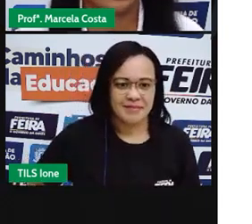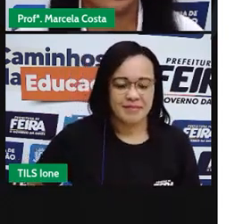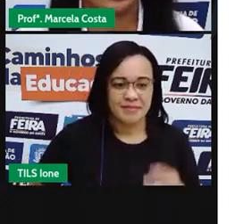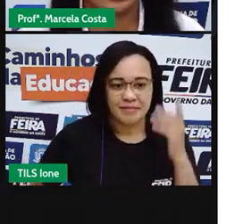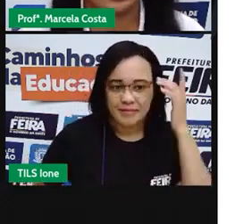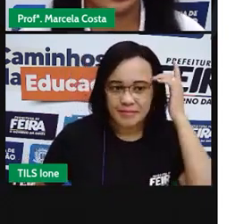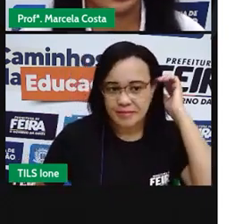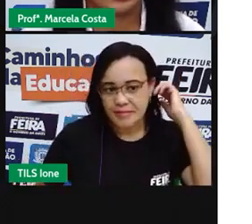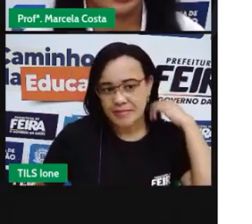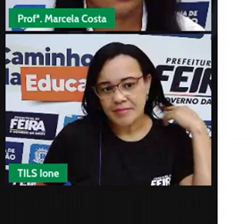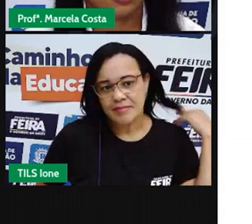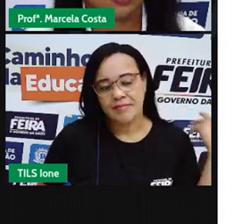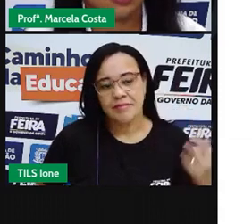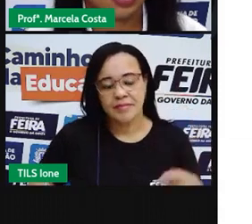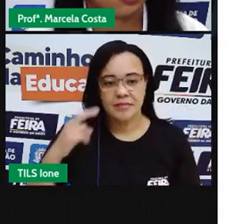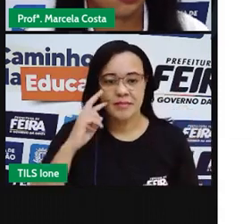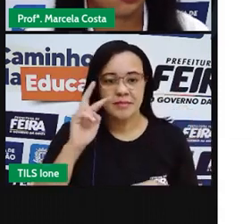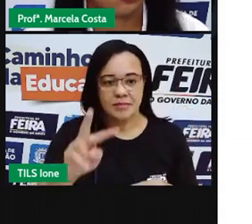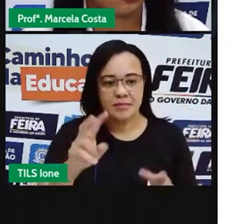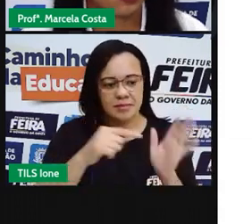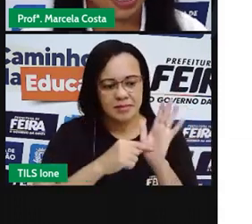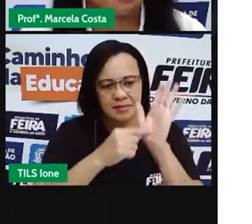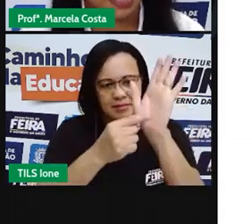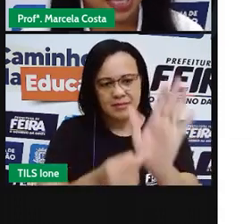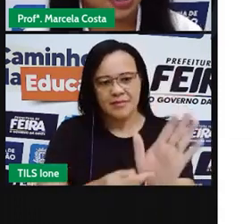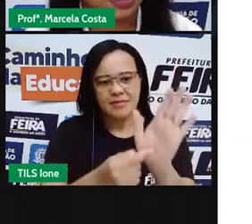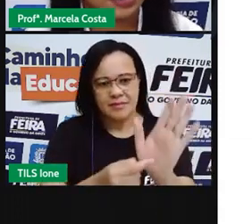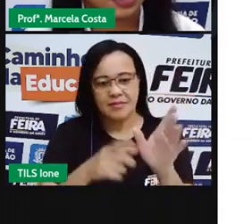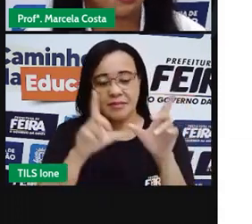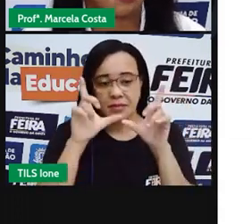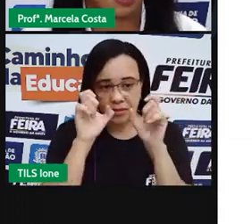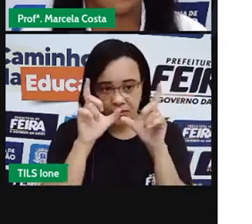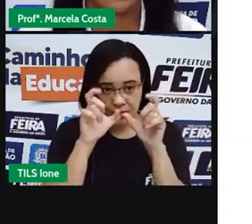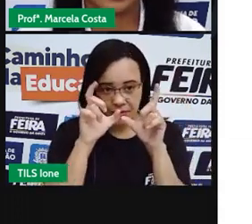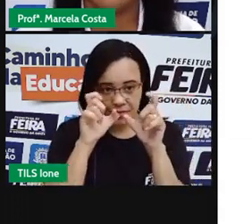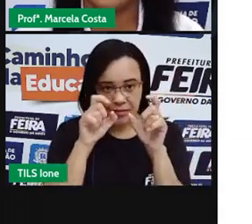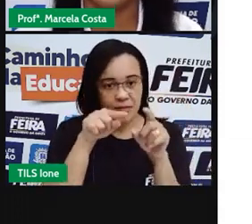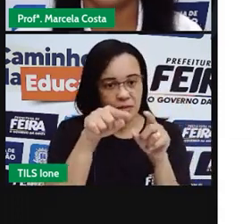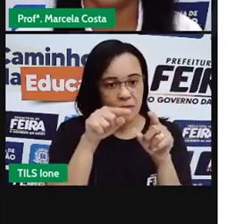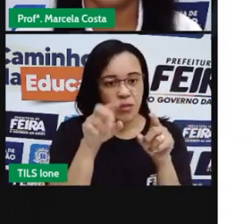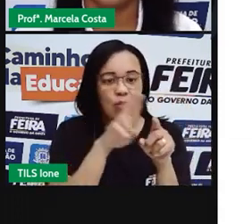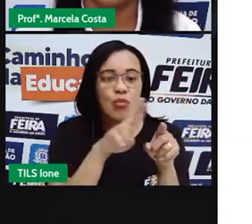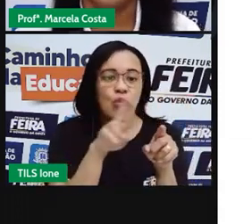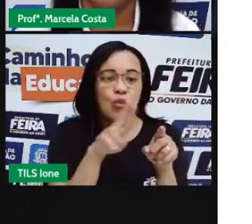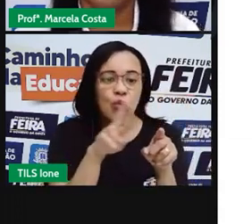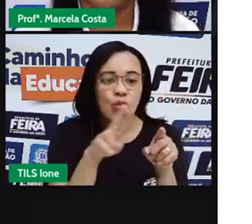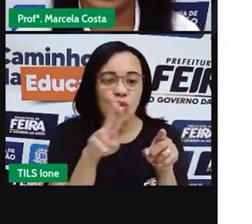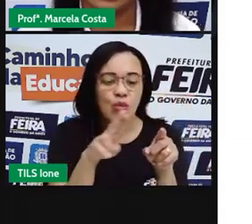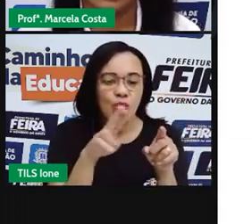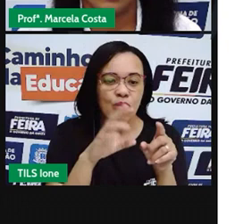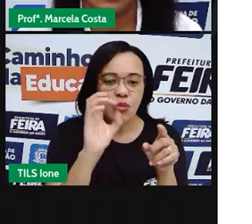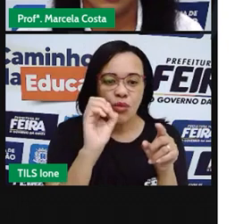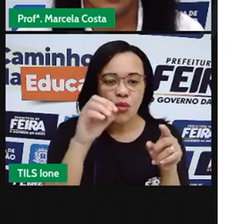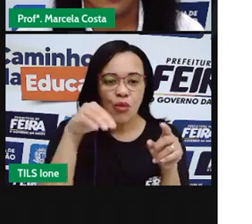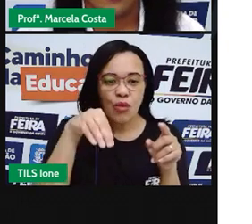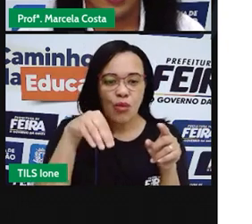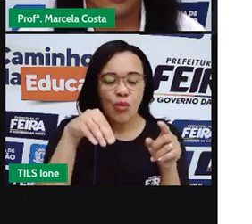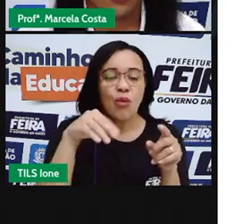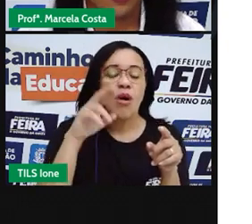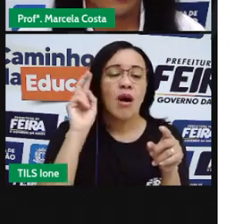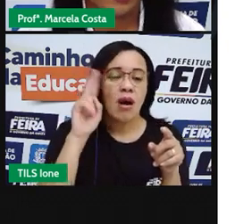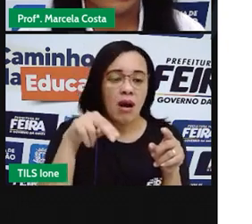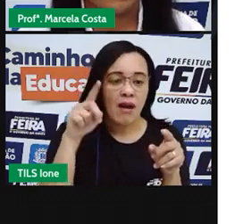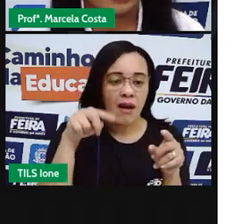Eu vou mostrando aqui, né, a imagem desse animal e você vai tentando aí ver